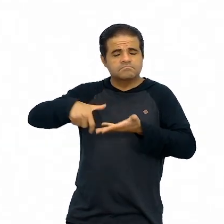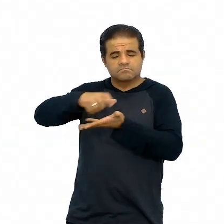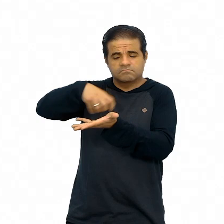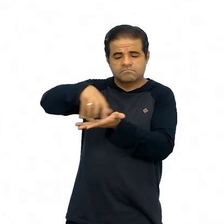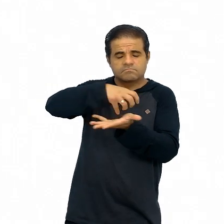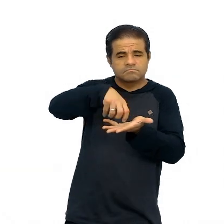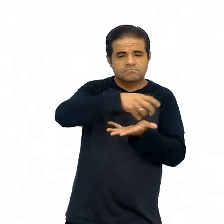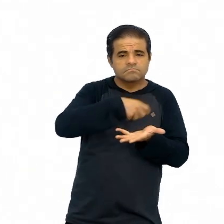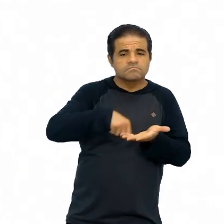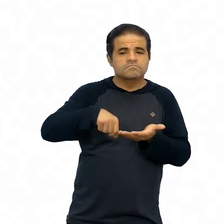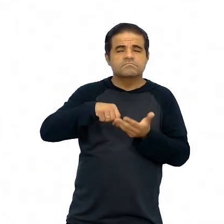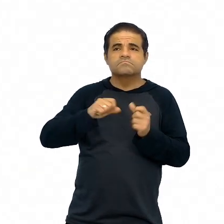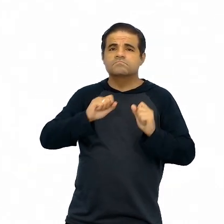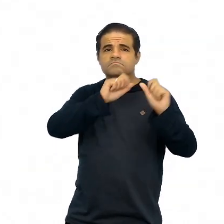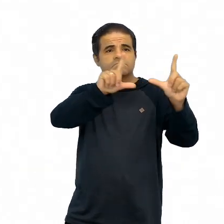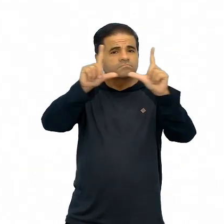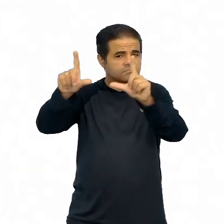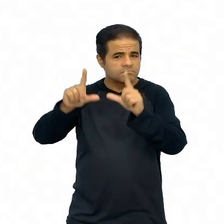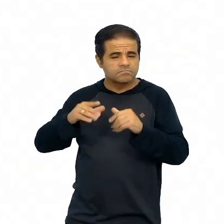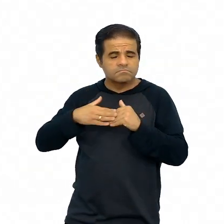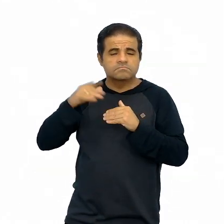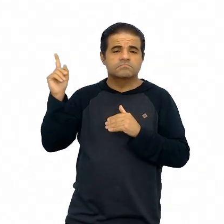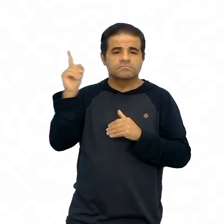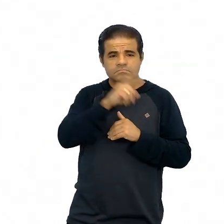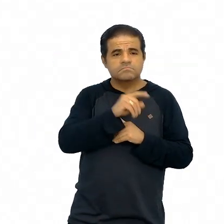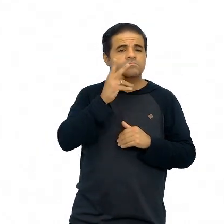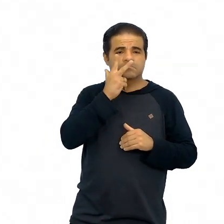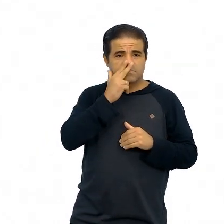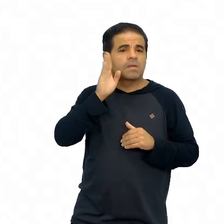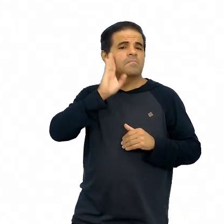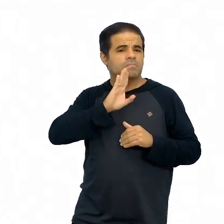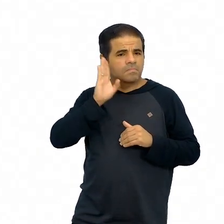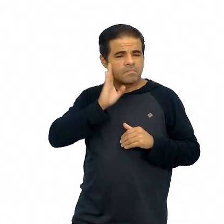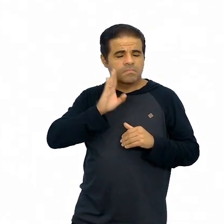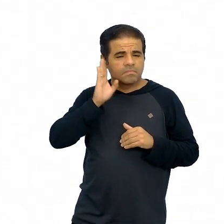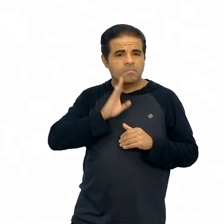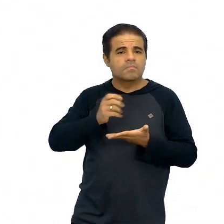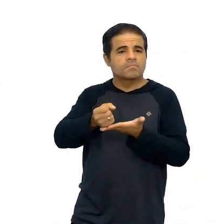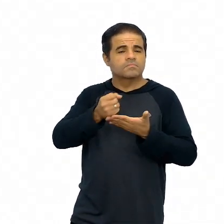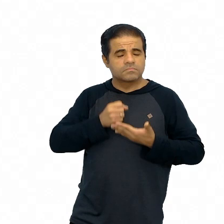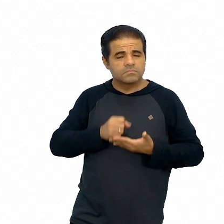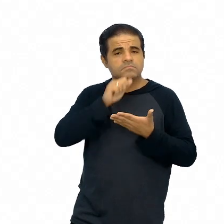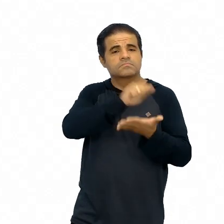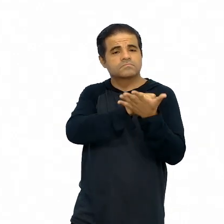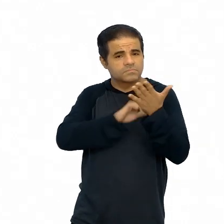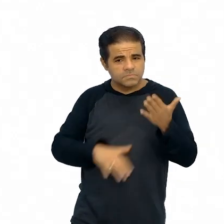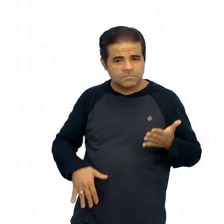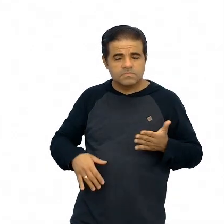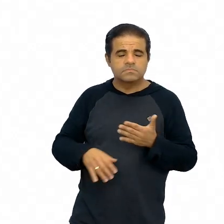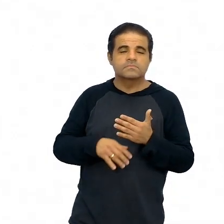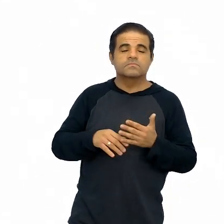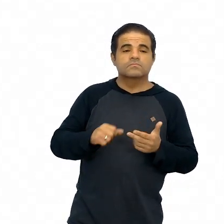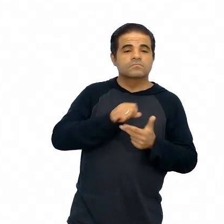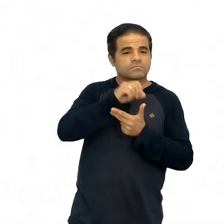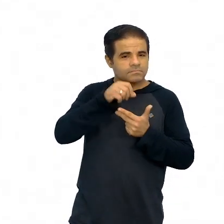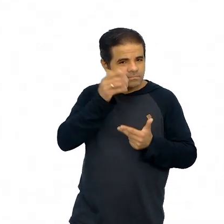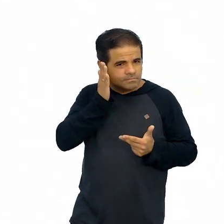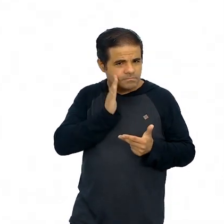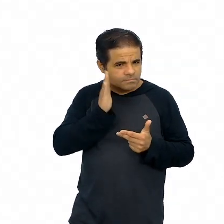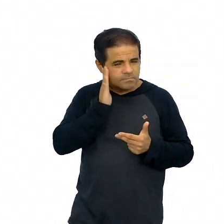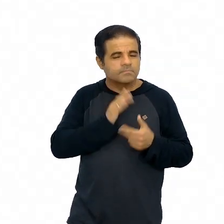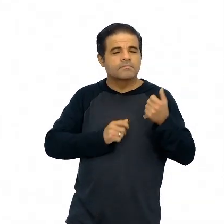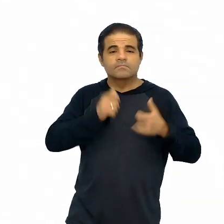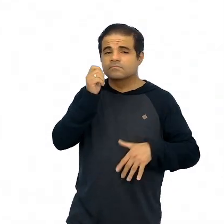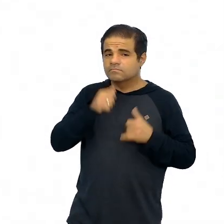das figuras com o Pitágoras, achei bem legal. Traz uma atividade de Enem, bem bacana